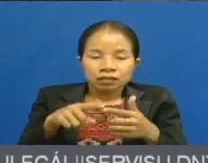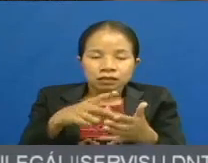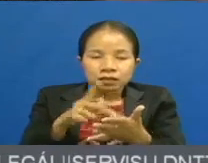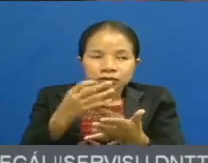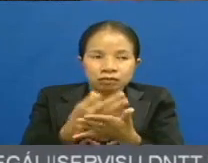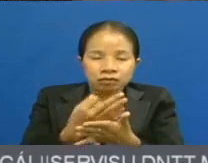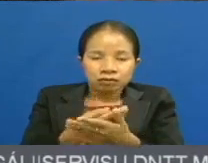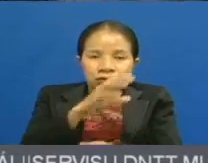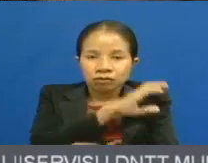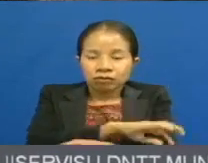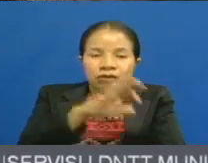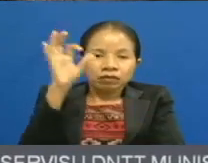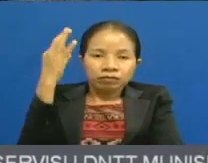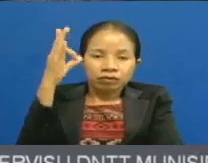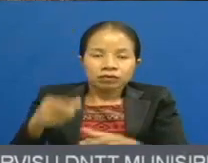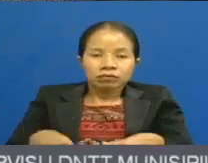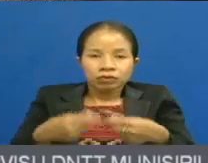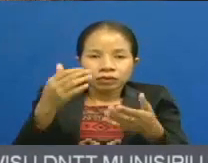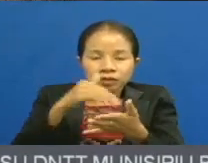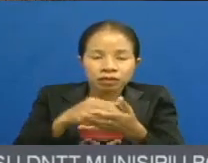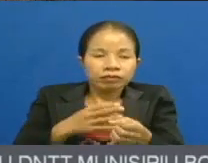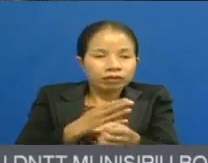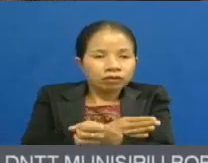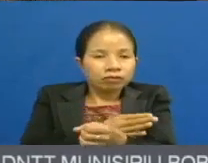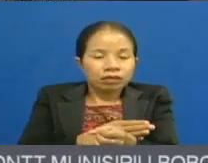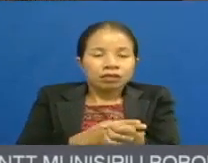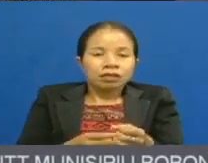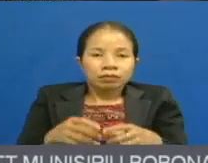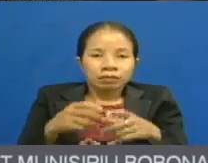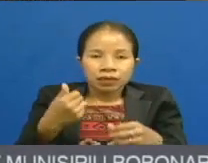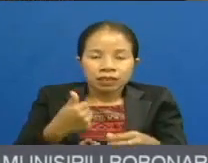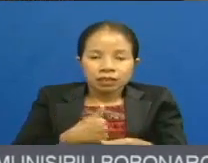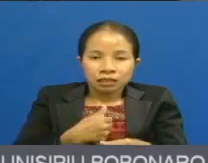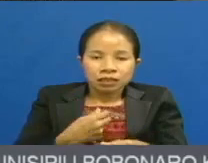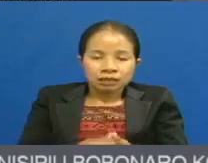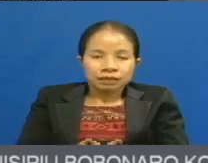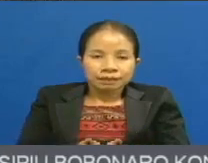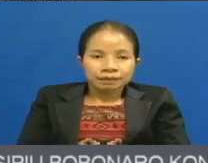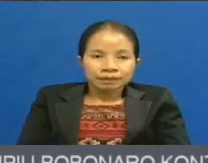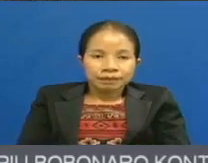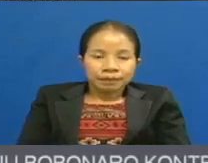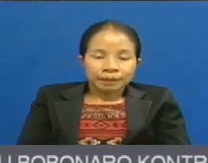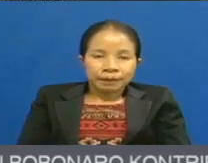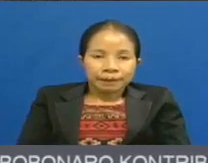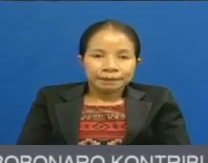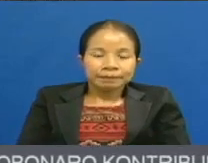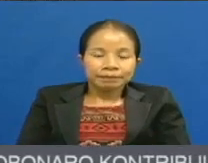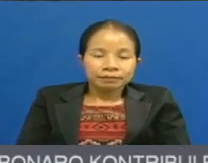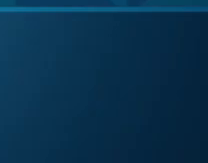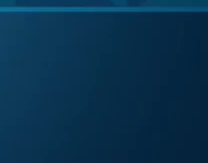multa guarda floresta entrega hikas máquina kua ai banya nain. Husi município Ainaro, Napoleão Xavier